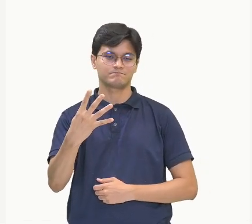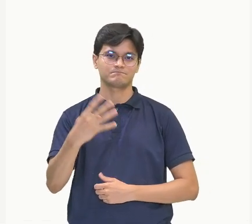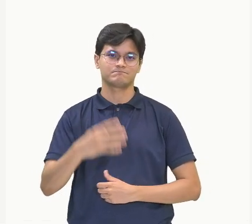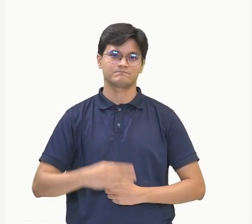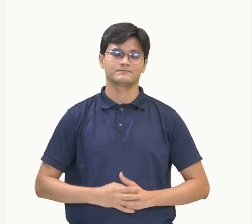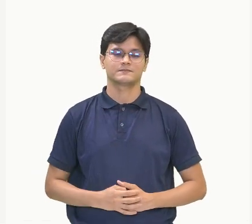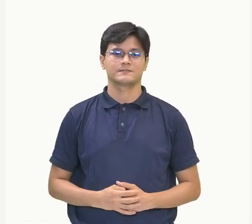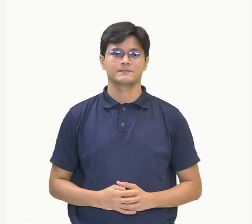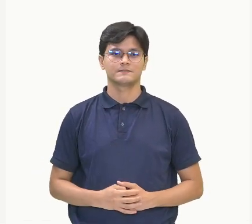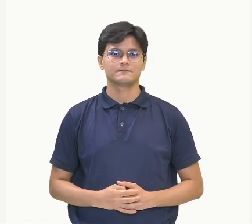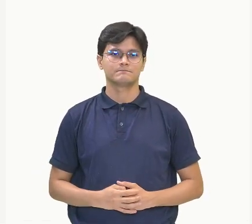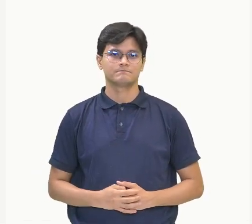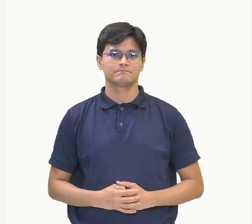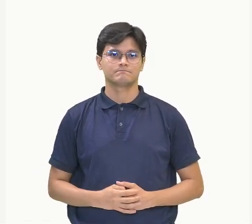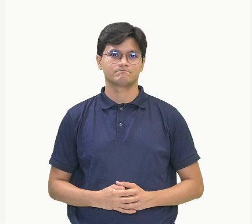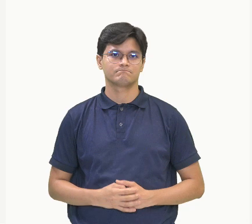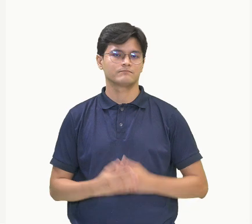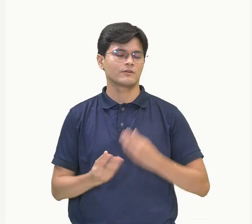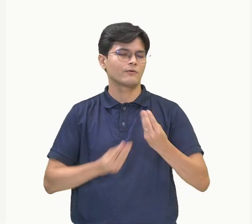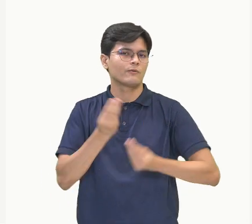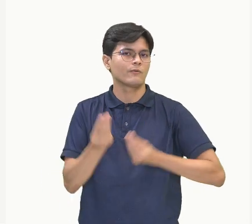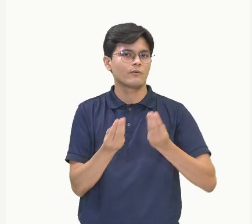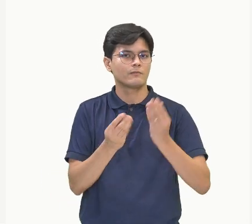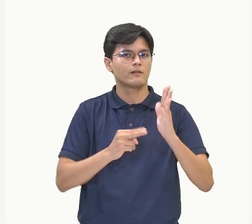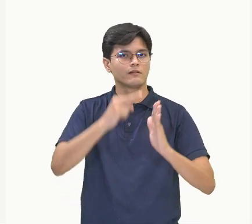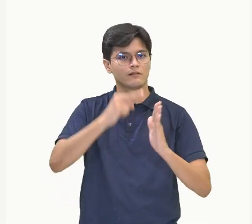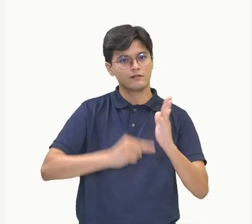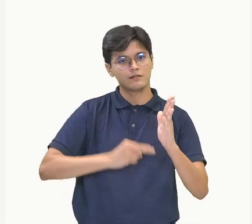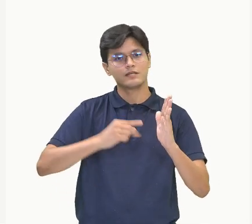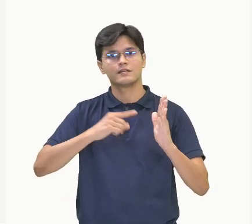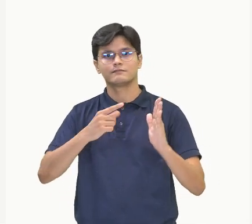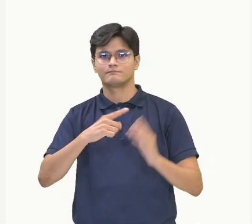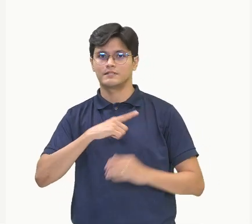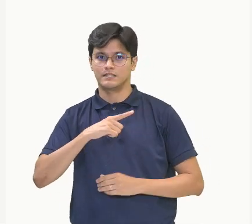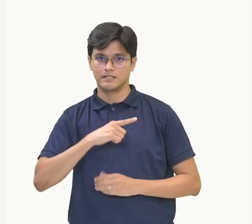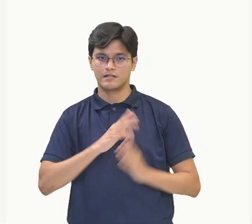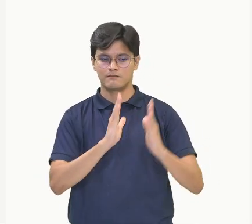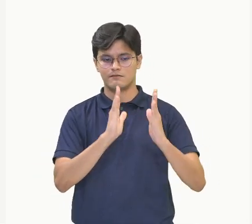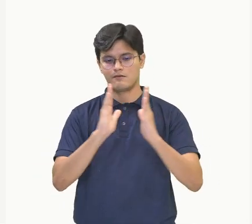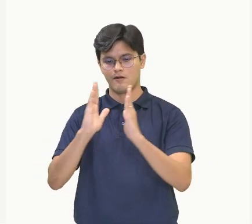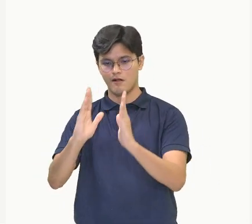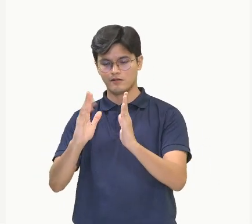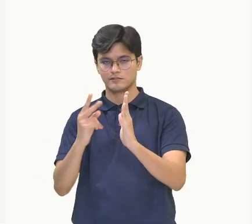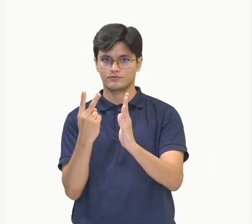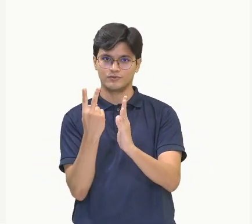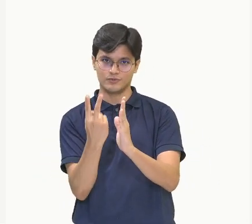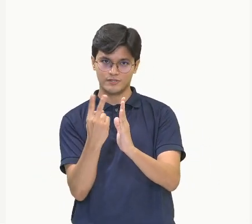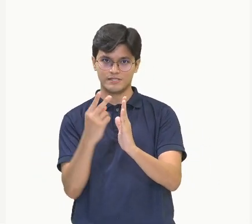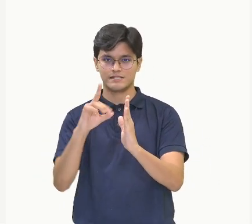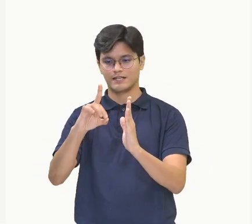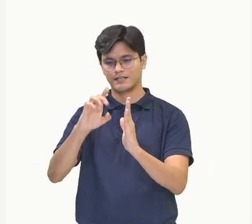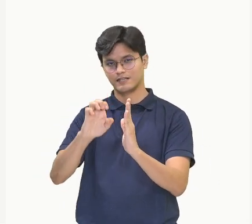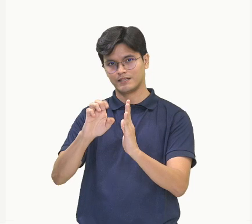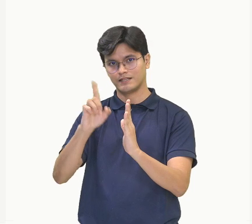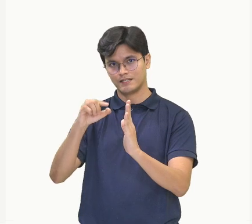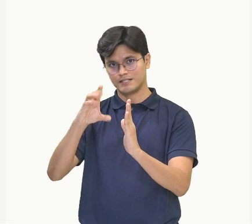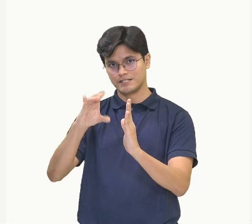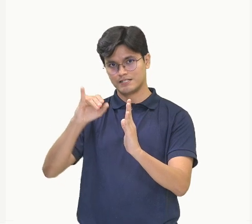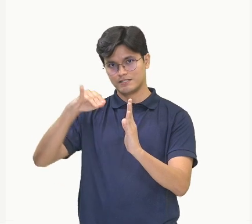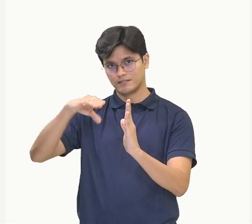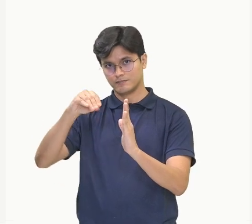0,254. O que acontece? O 2, eu tenho 2 décimos, 5